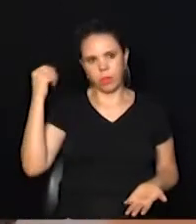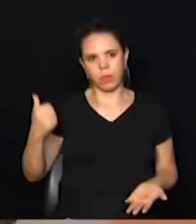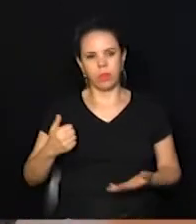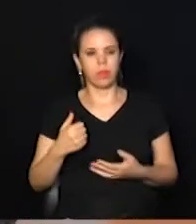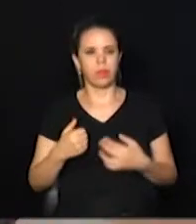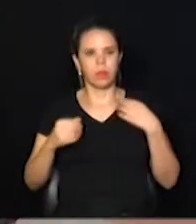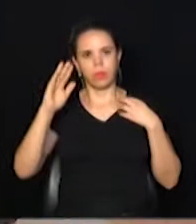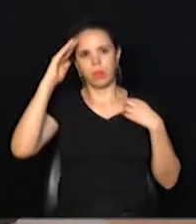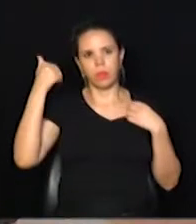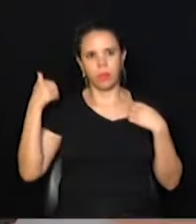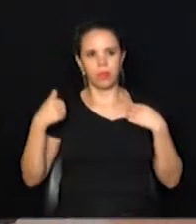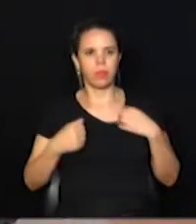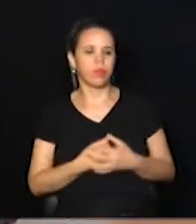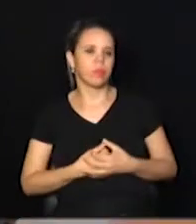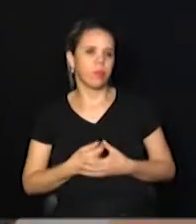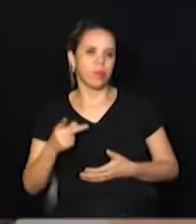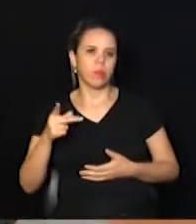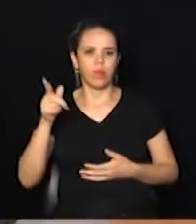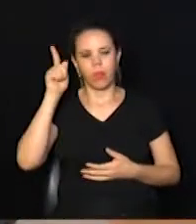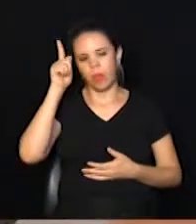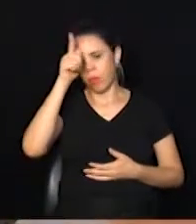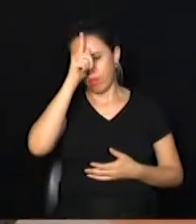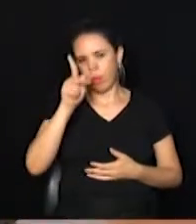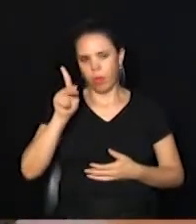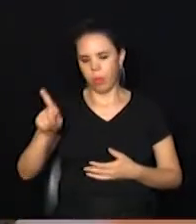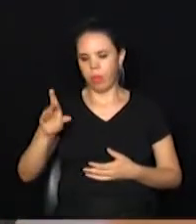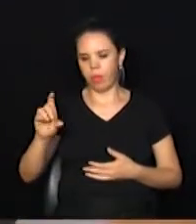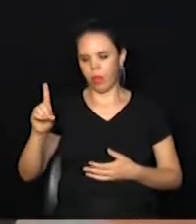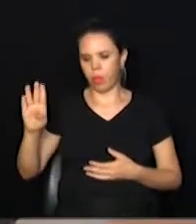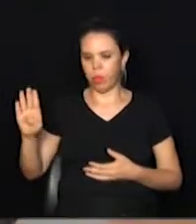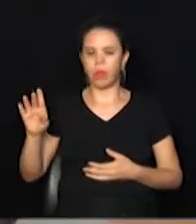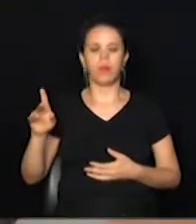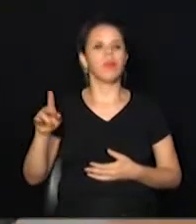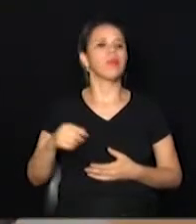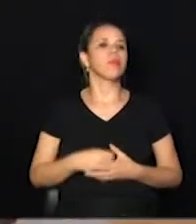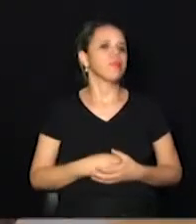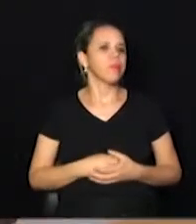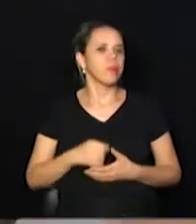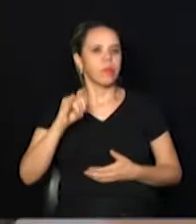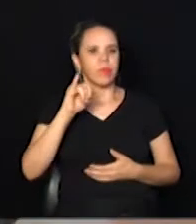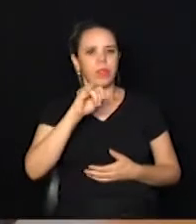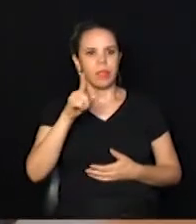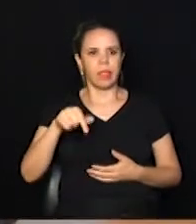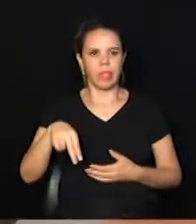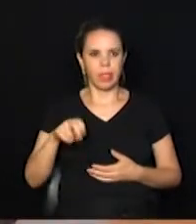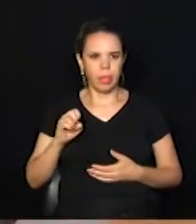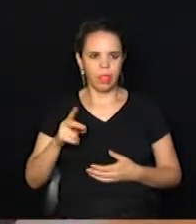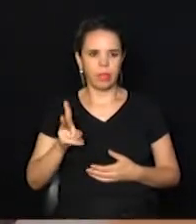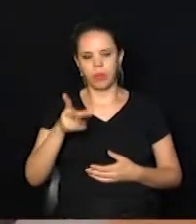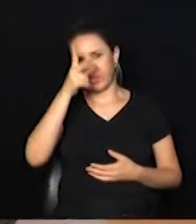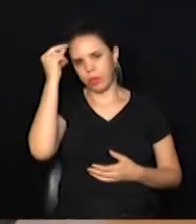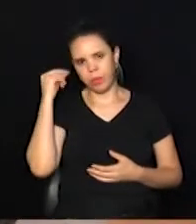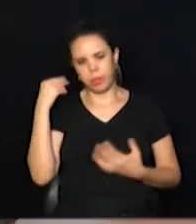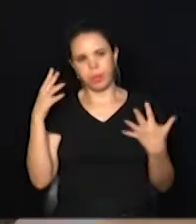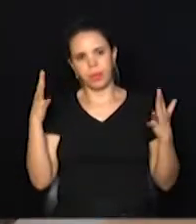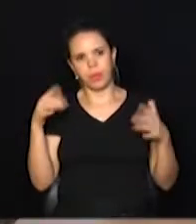Paulo Torinho, Peta do PCdoB, vereador, Isalene, nossa sempre prefeita, e parabéns